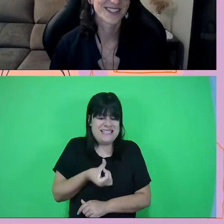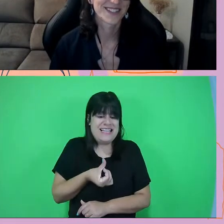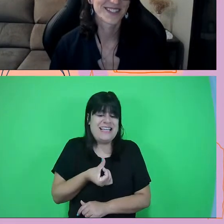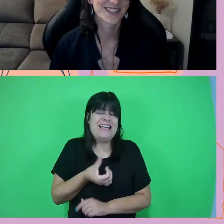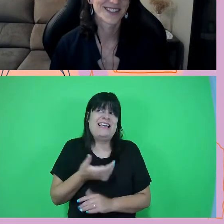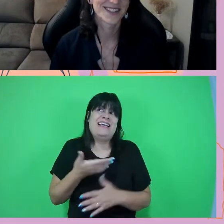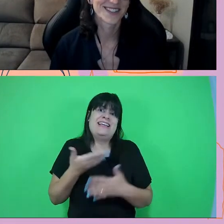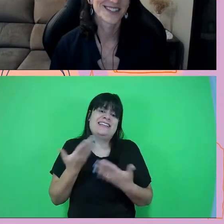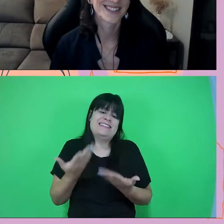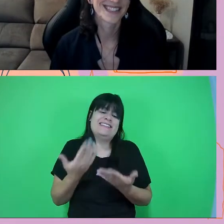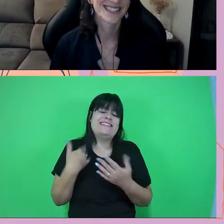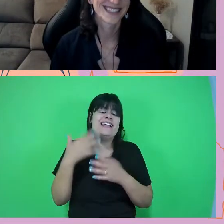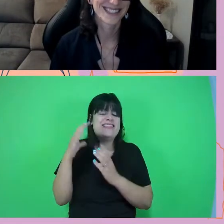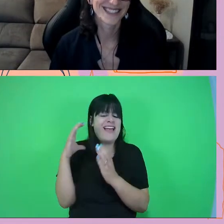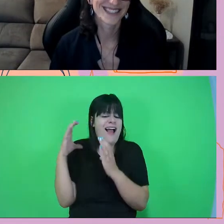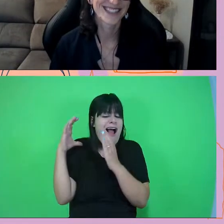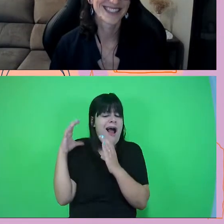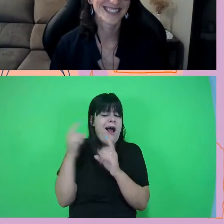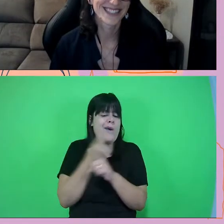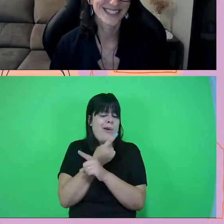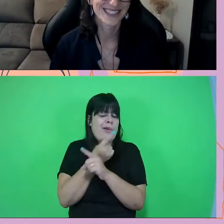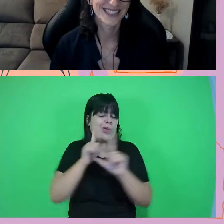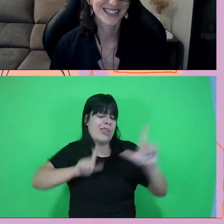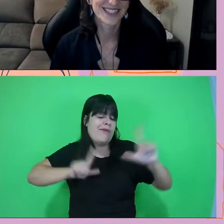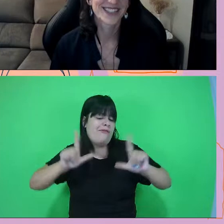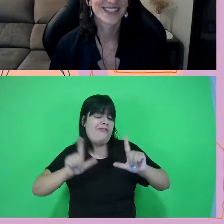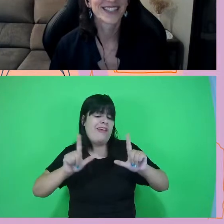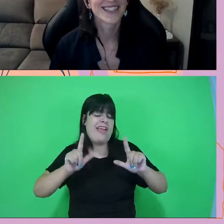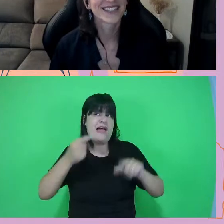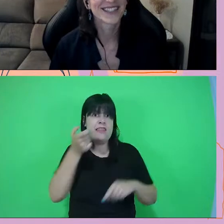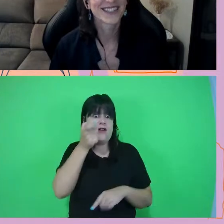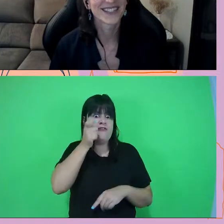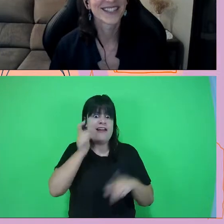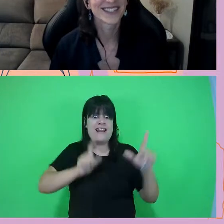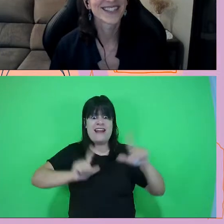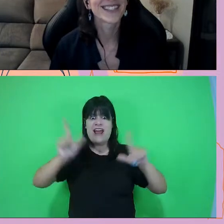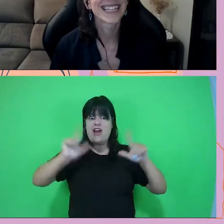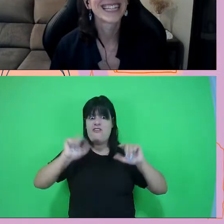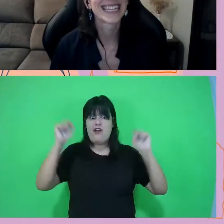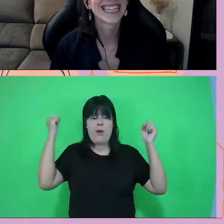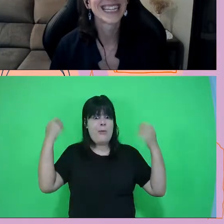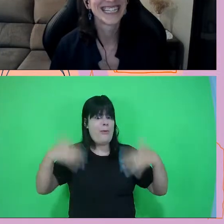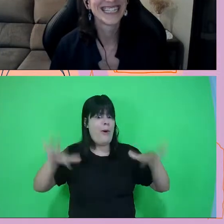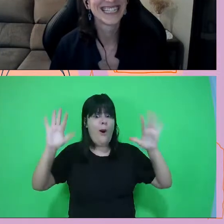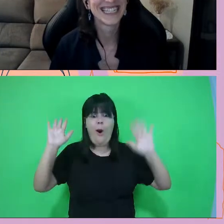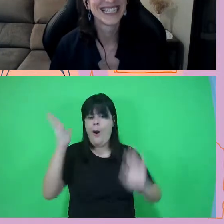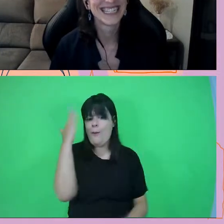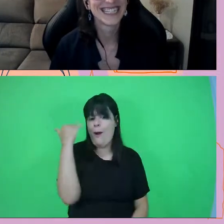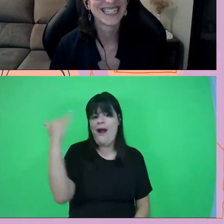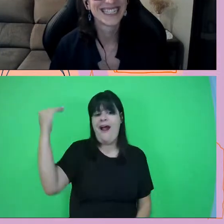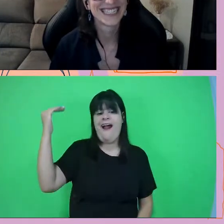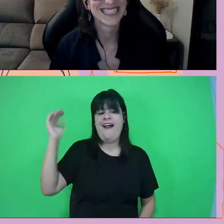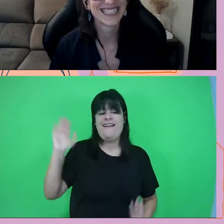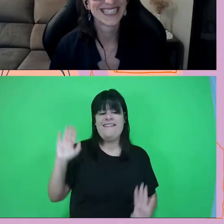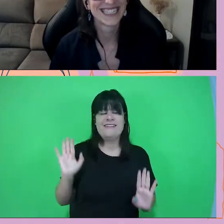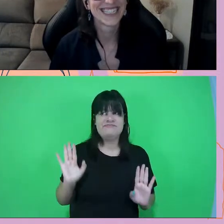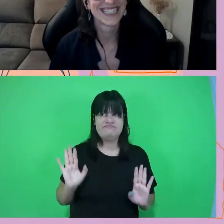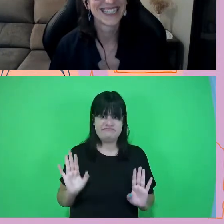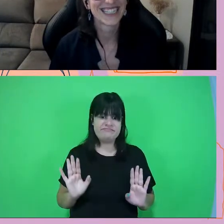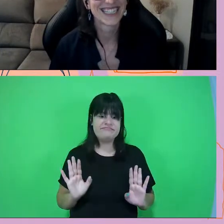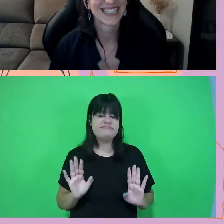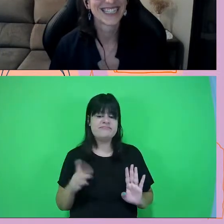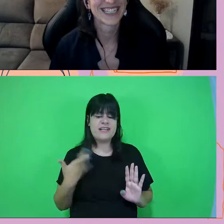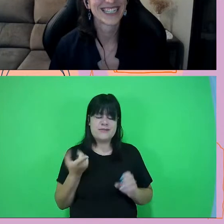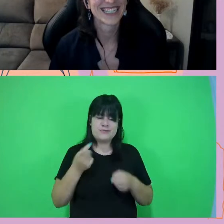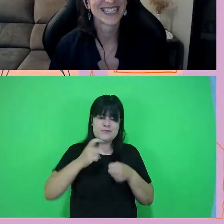do tempo do rádio, da TV, então quando a gente aparecia na TV, a gente virava superstar. Mas, assim, tipo, voltando